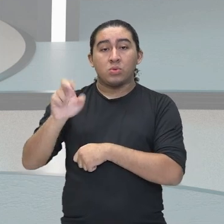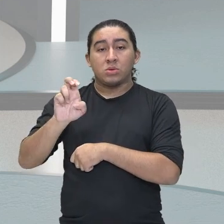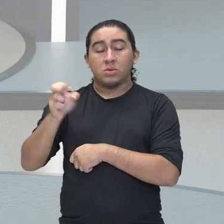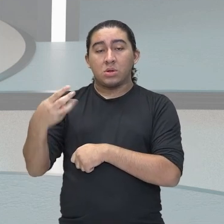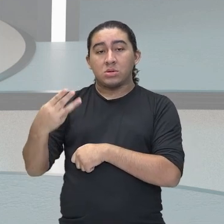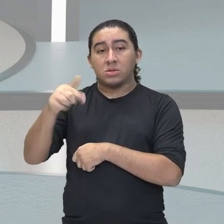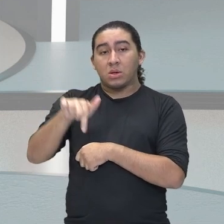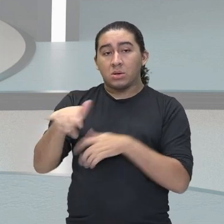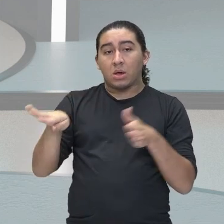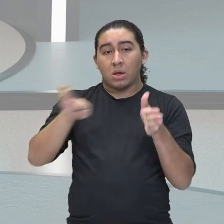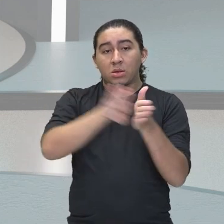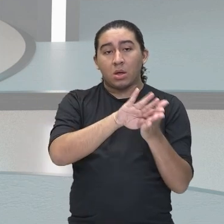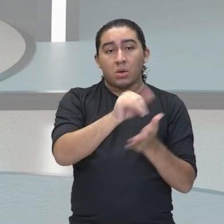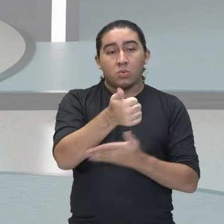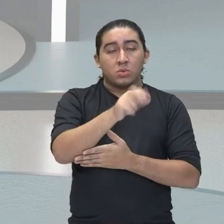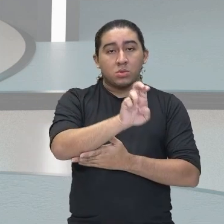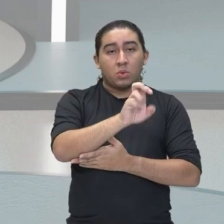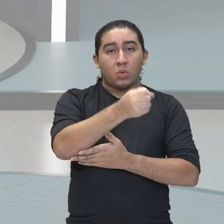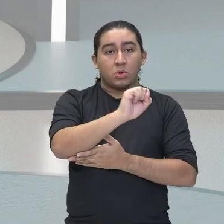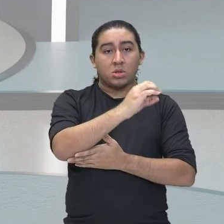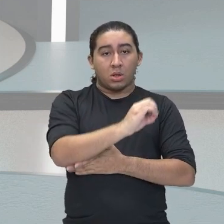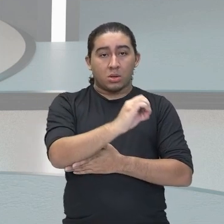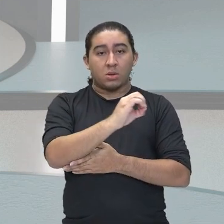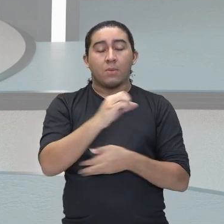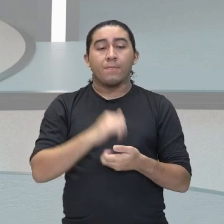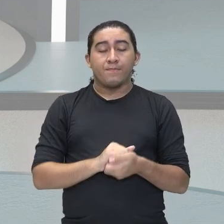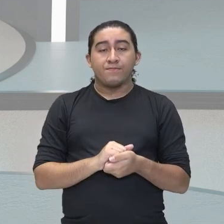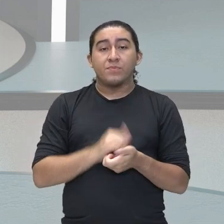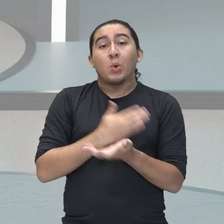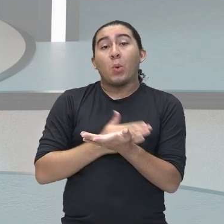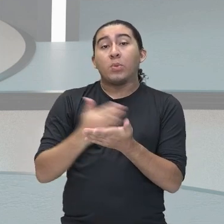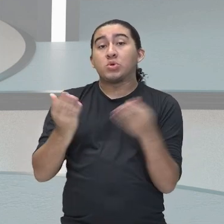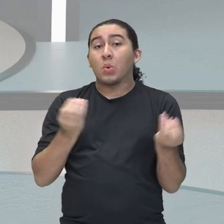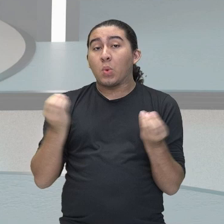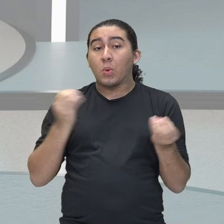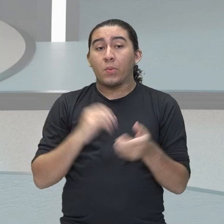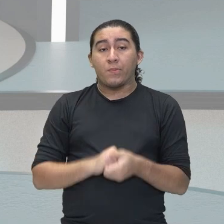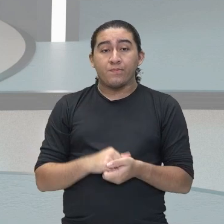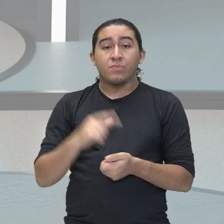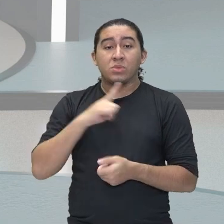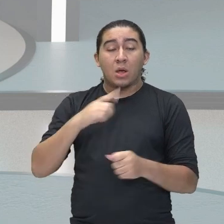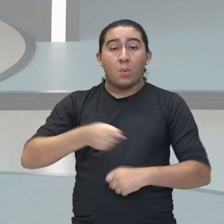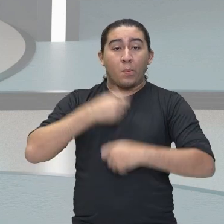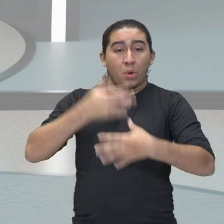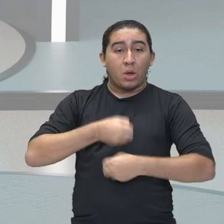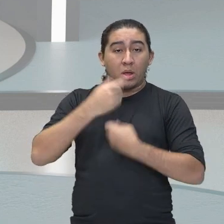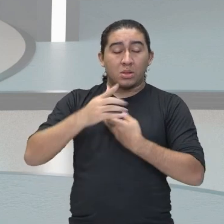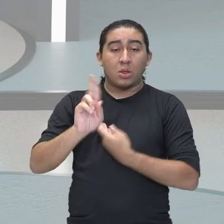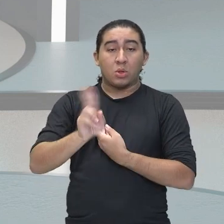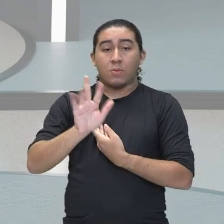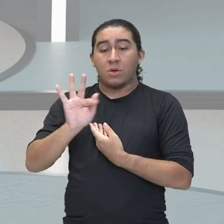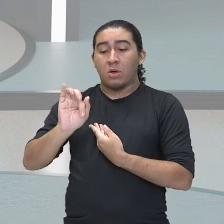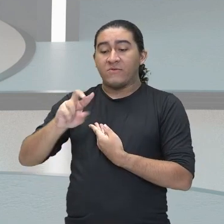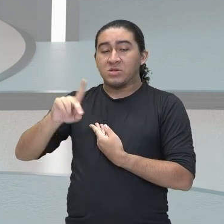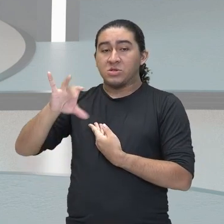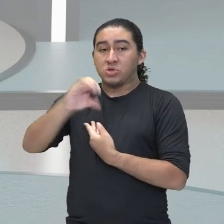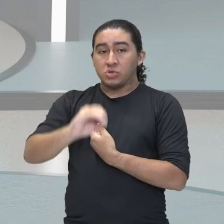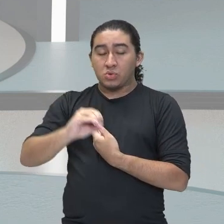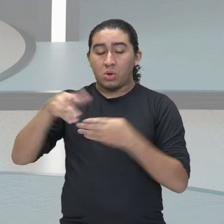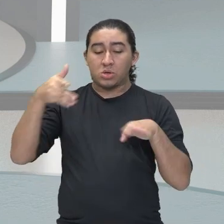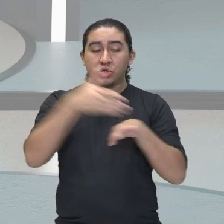e 1580. O marco inicial do movimento foi a chegada do poeta Francisco Sá de Miranda